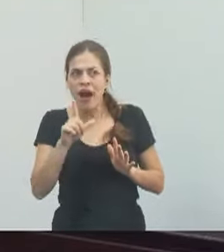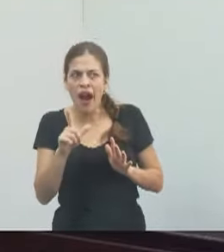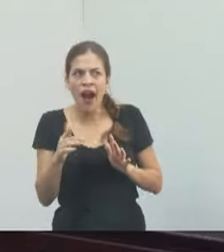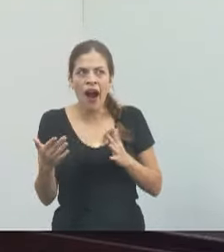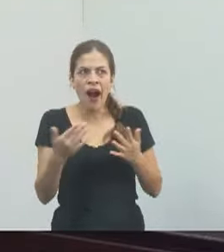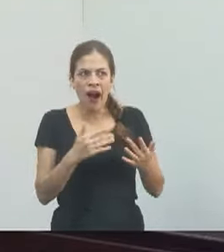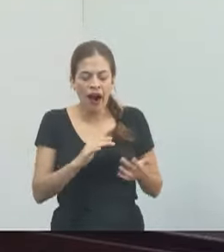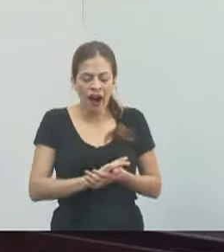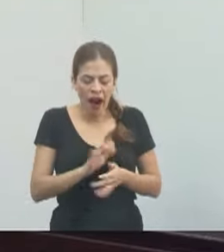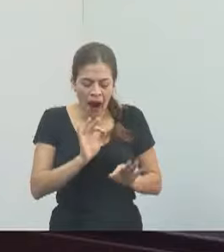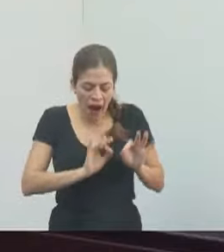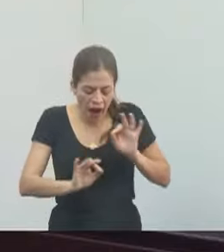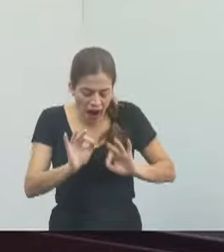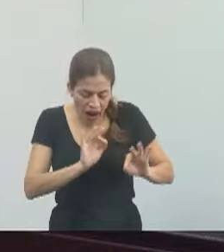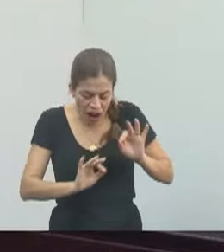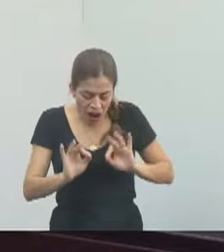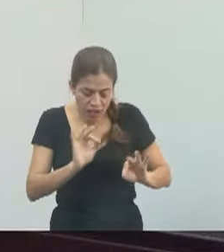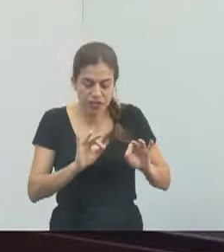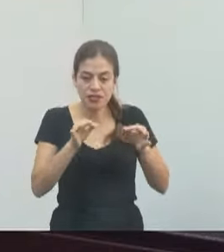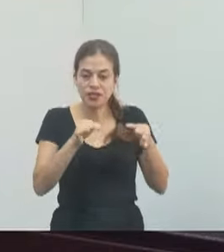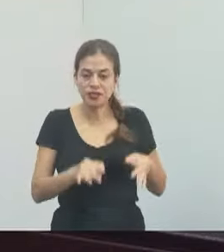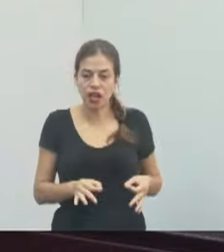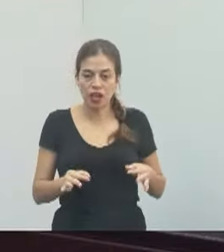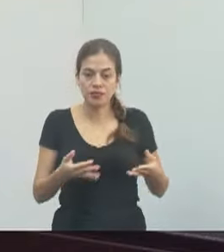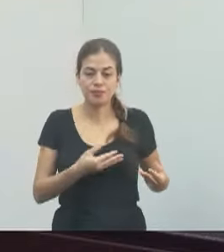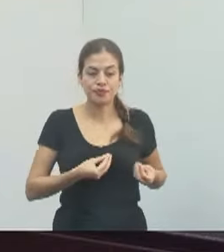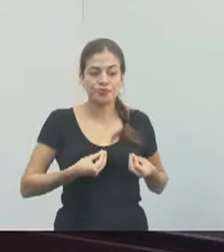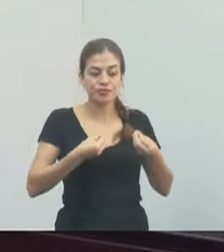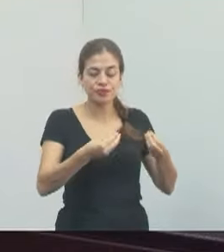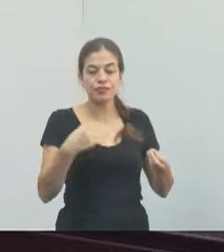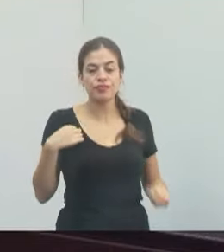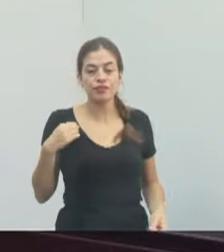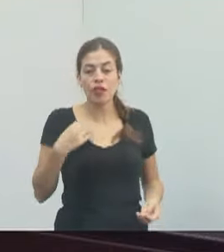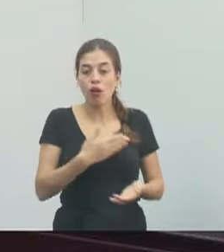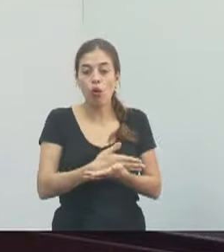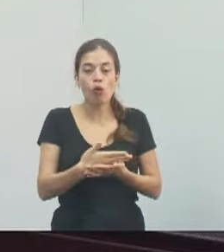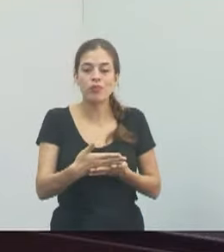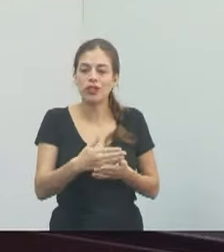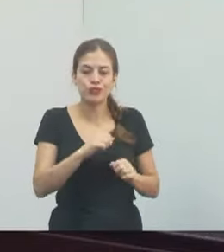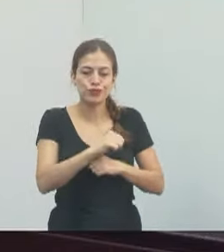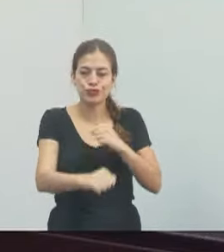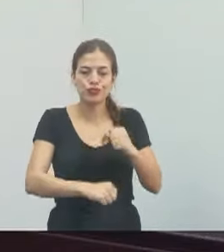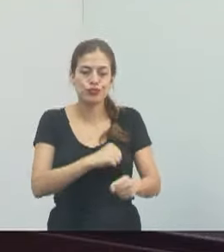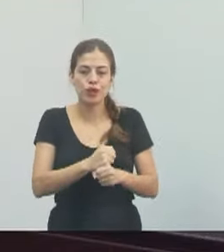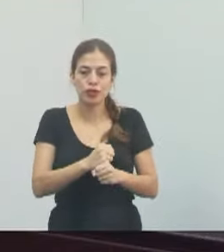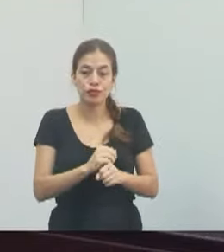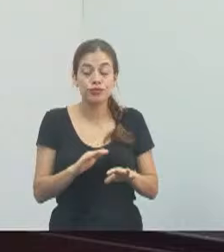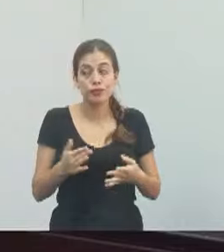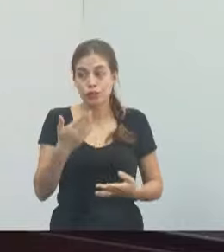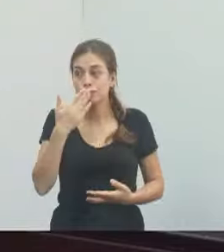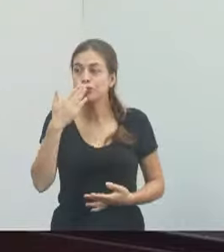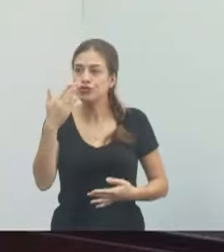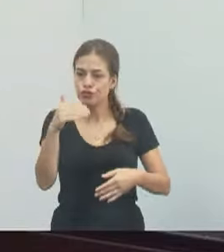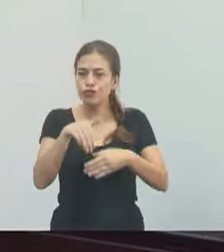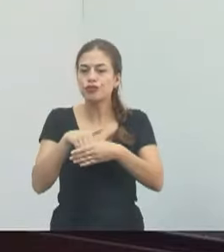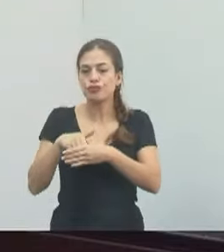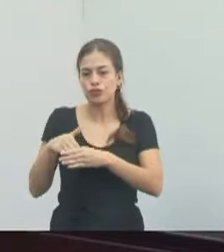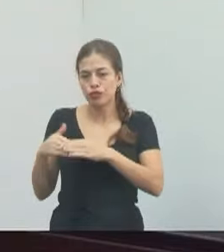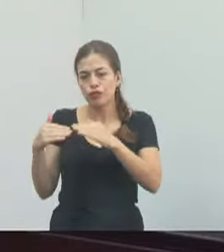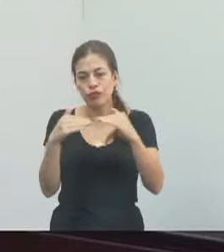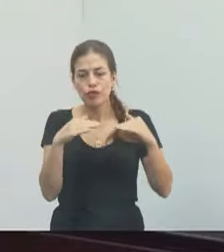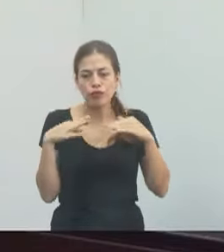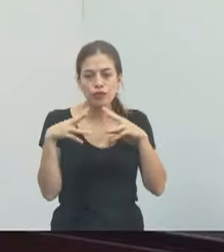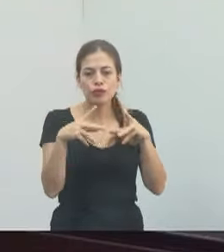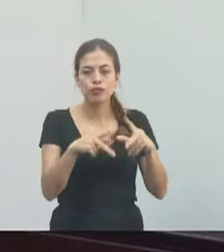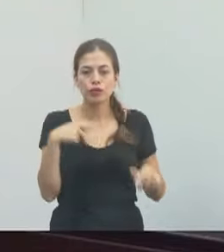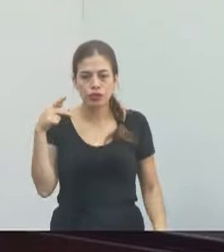ter uma organização correta para entregar o uniforme no início do ano então estou pedindo o voto favorável de todos os vereadores